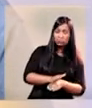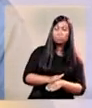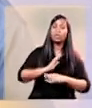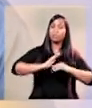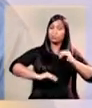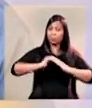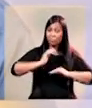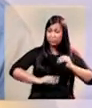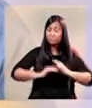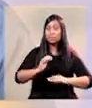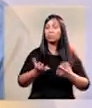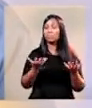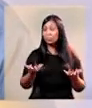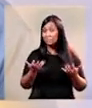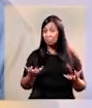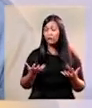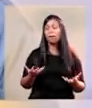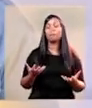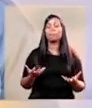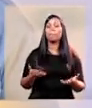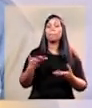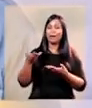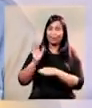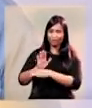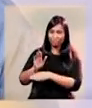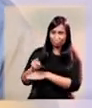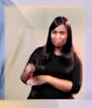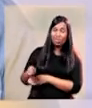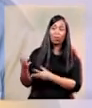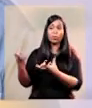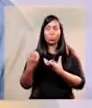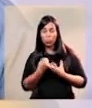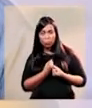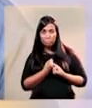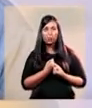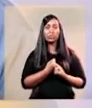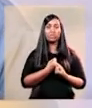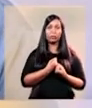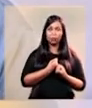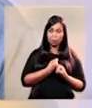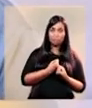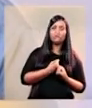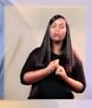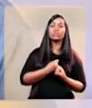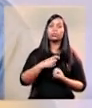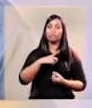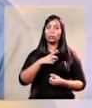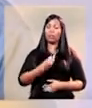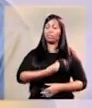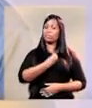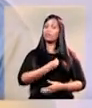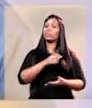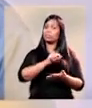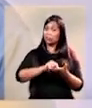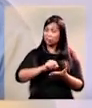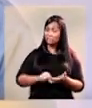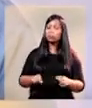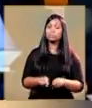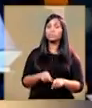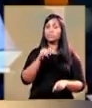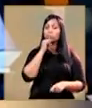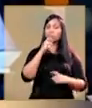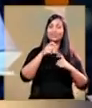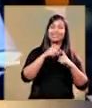é o profissional que queira prestar o serviço com o acolhido, que esteja no cadastro também. Por exemplo, eu sou